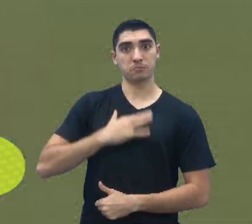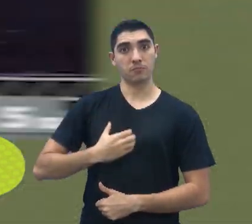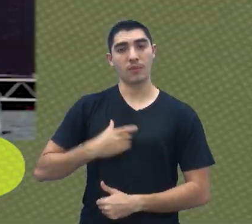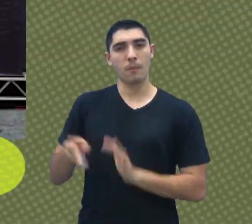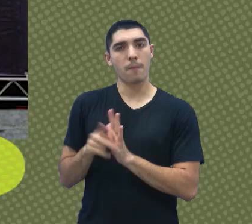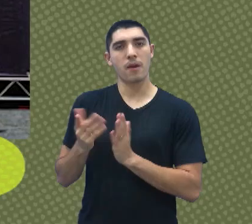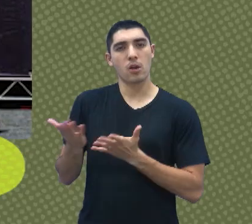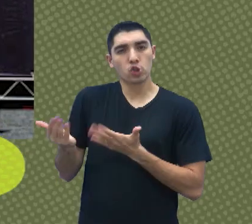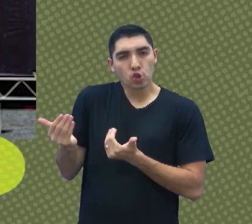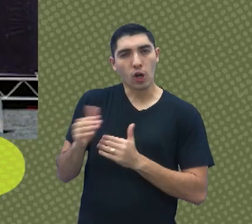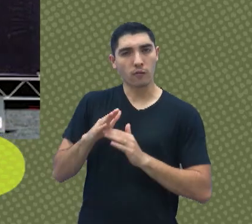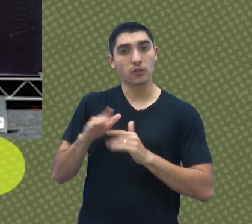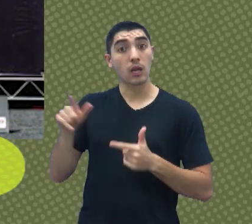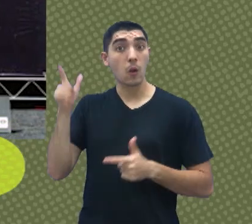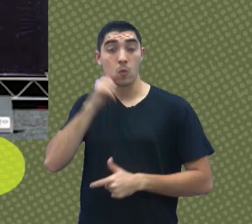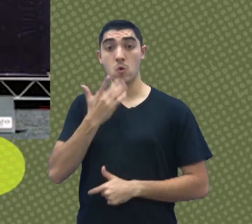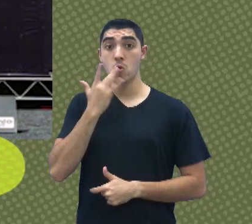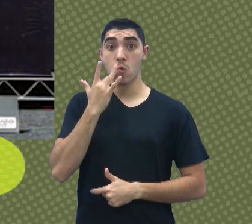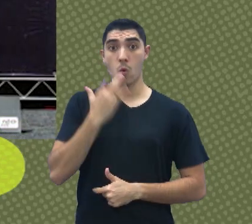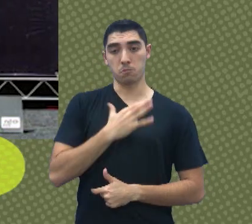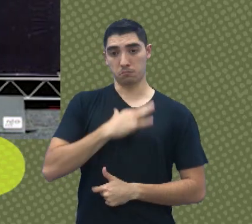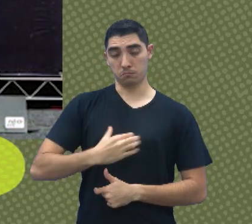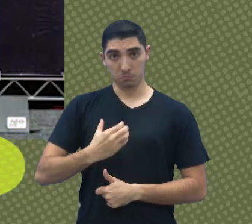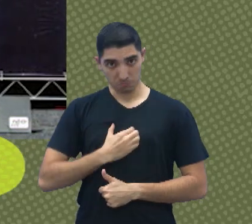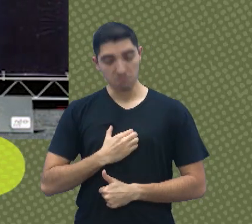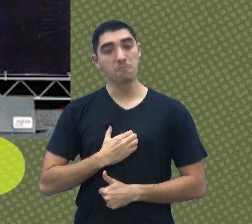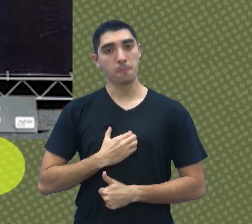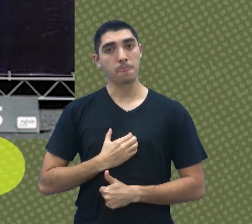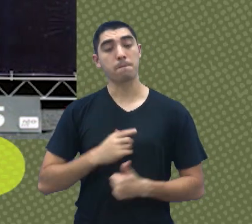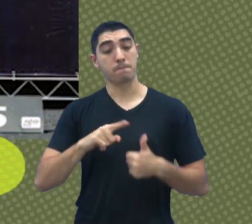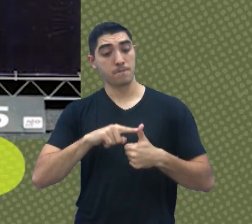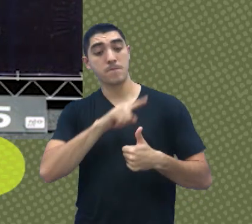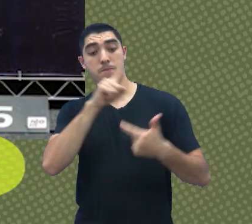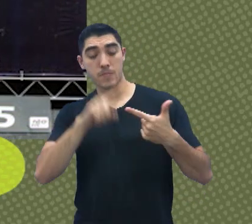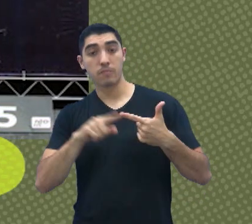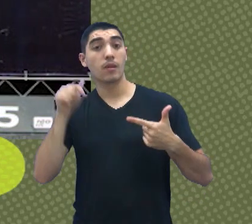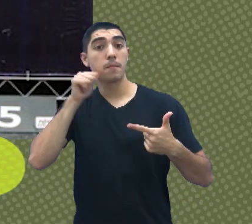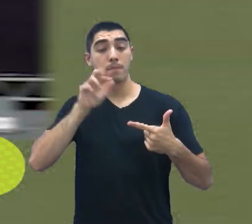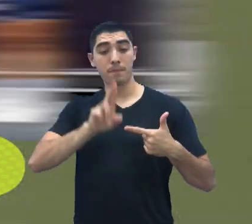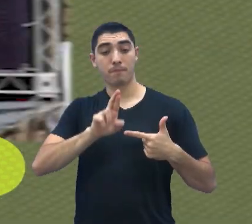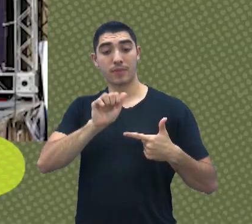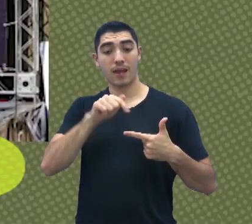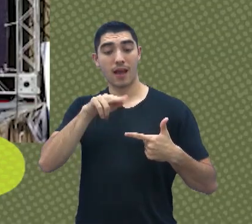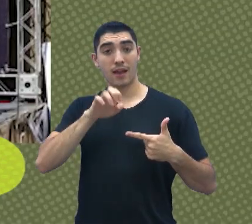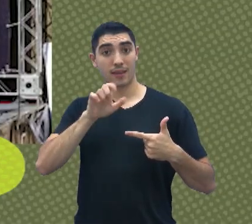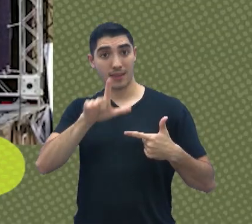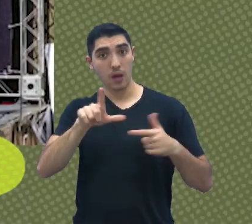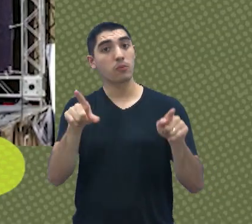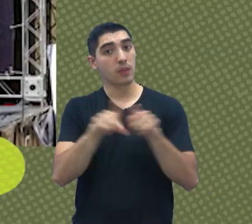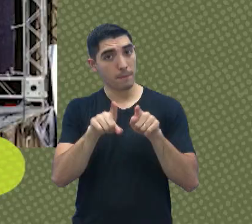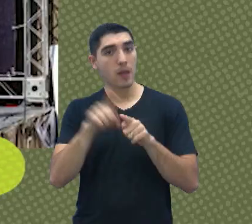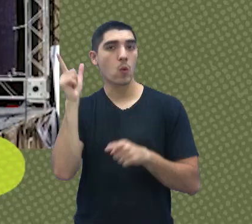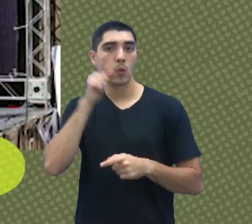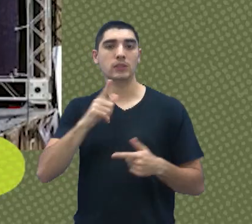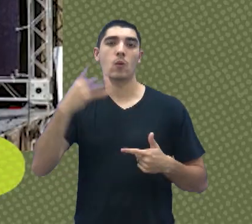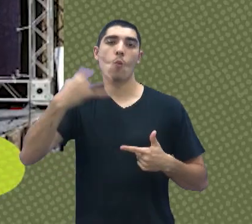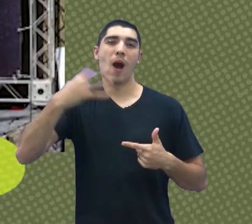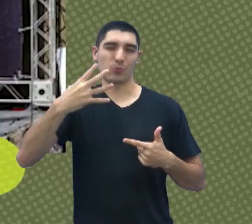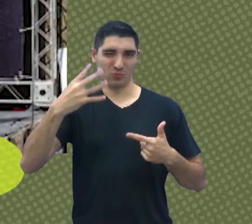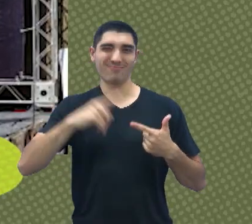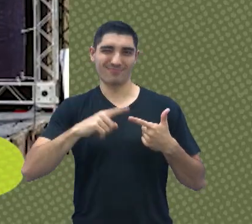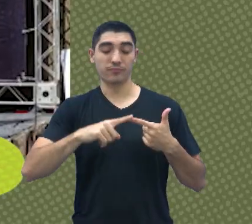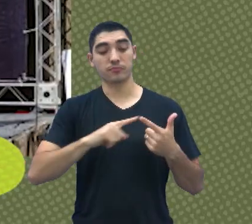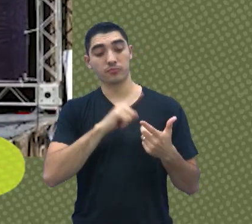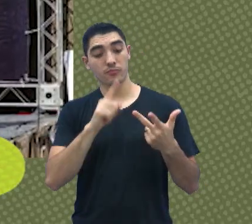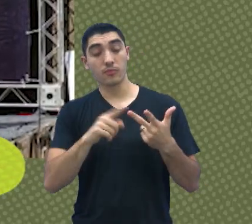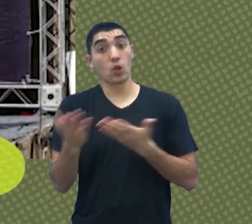infanto-juvenil, garantindo o ouro e o lugar mais alto no pódio. Na mesma categoria, a Raquel Galhardo Melo ficou em 4º lugar. Na categoria